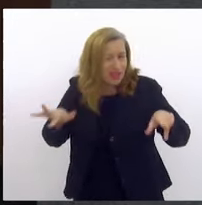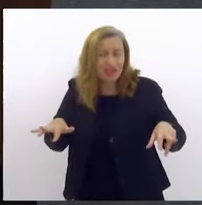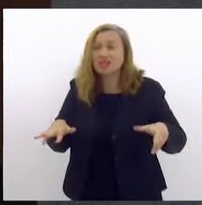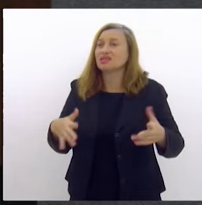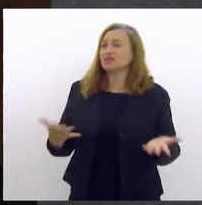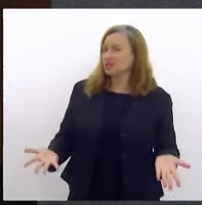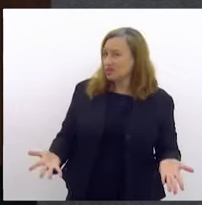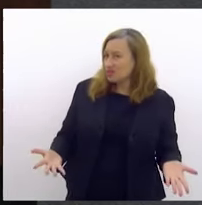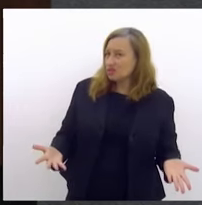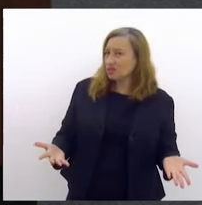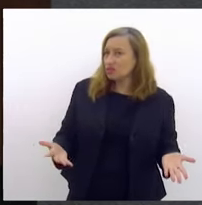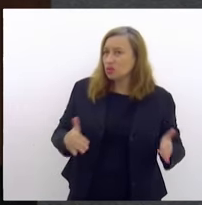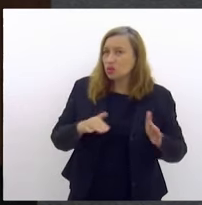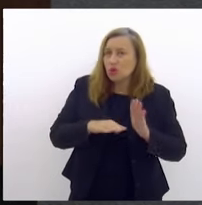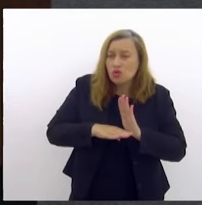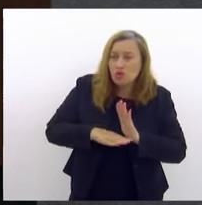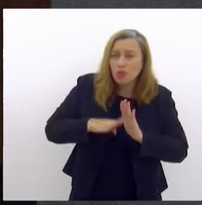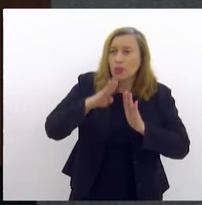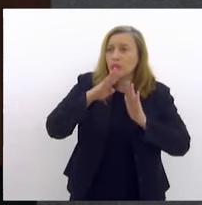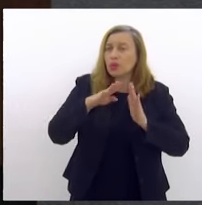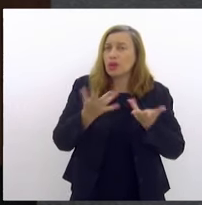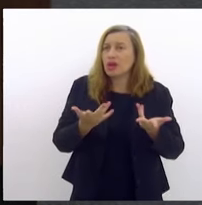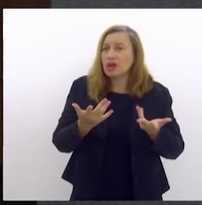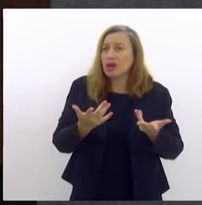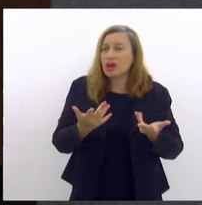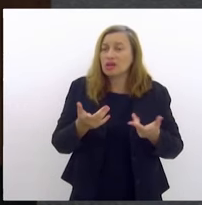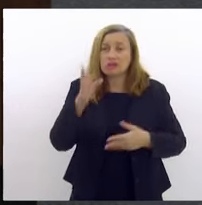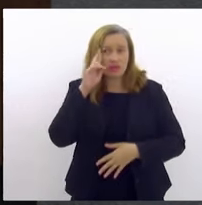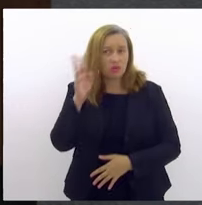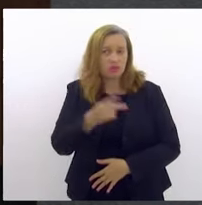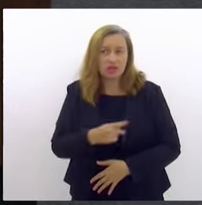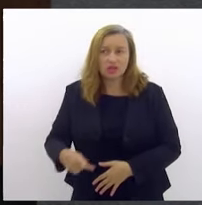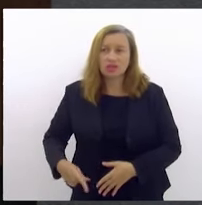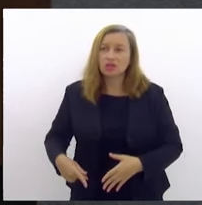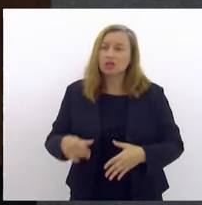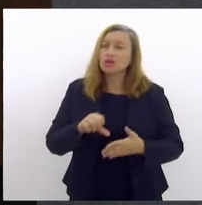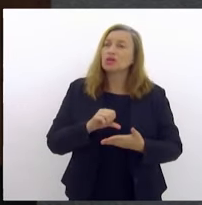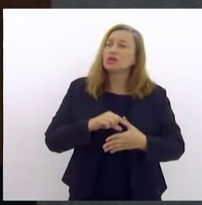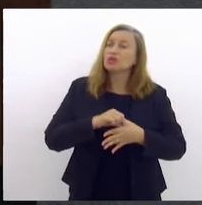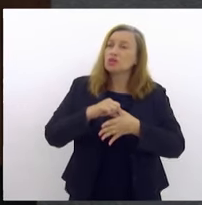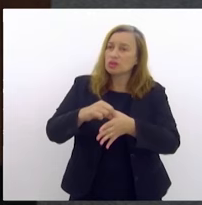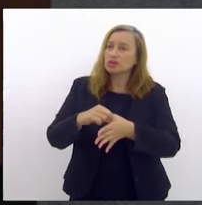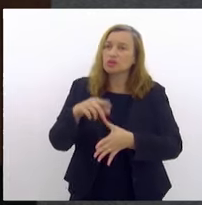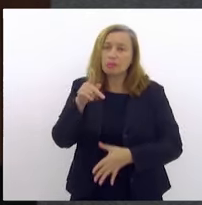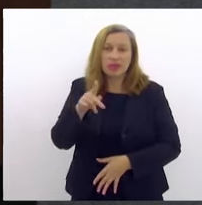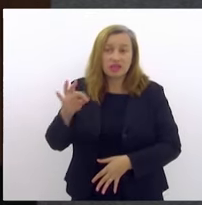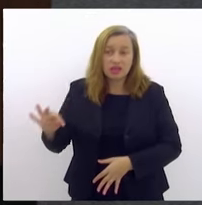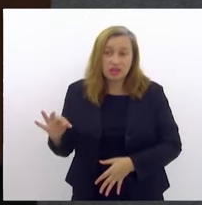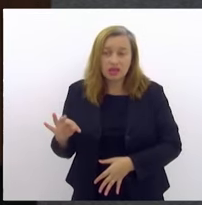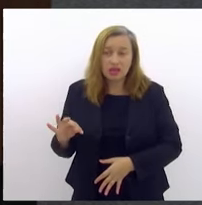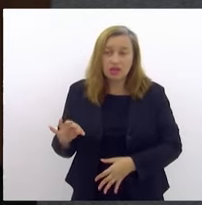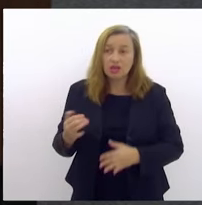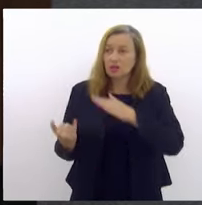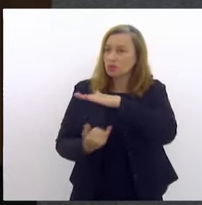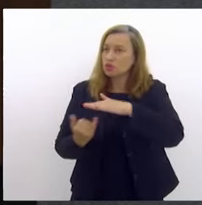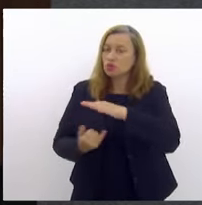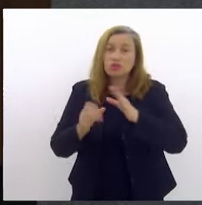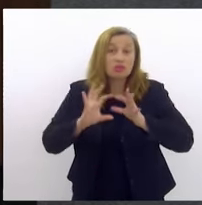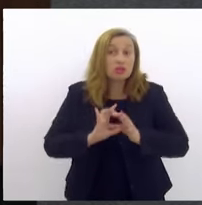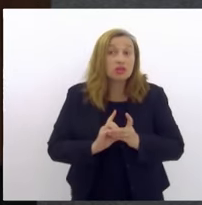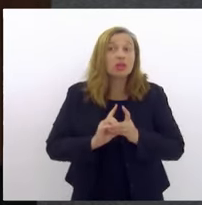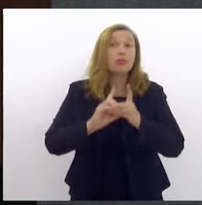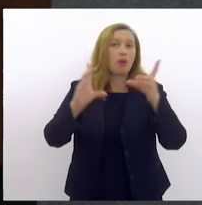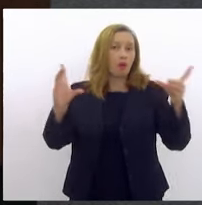começa a divergir, o nível começa a baixar. Presidente, eu sou líder da bancada do PT, um partido que é uma instituição democrática. Através